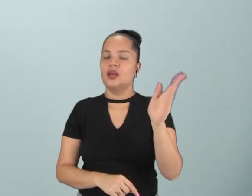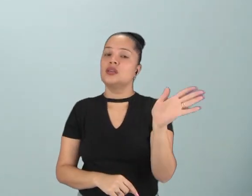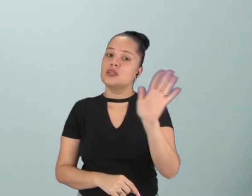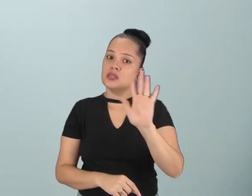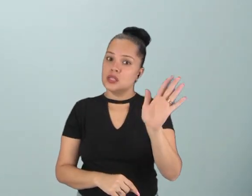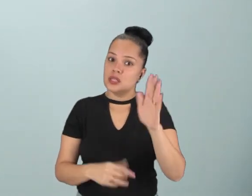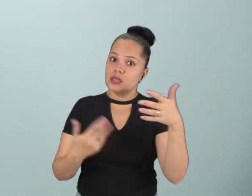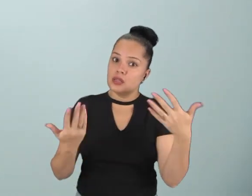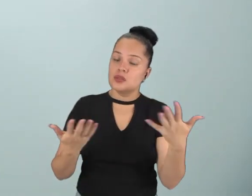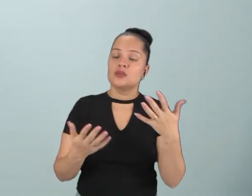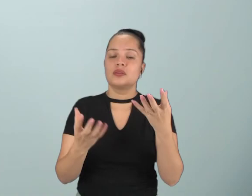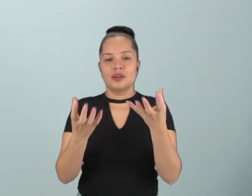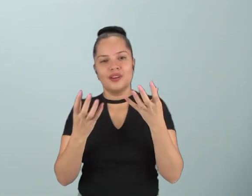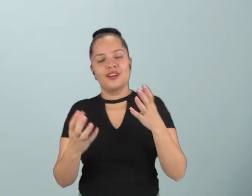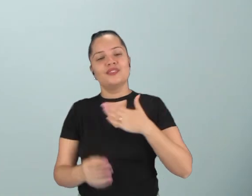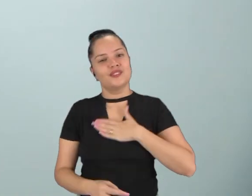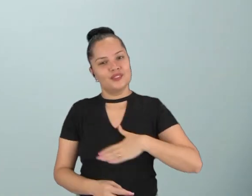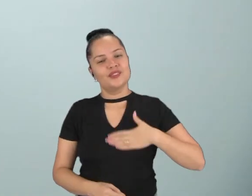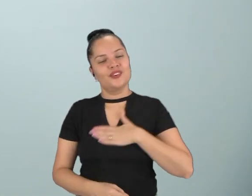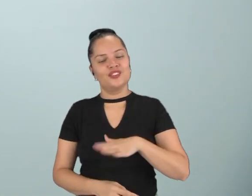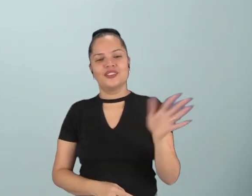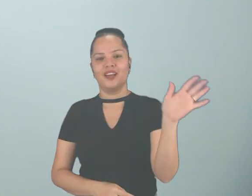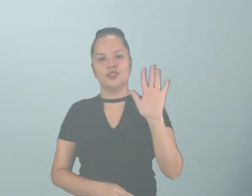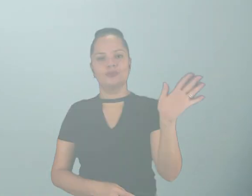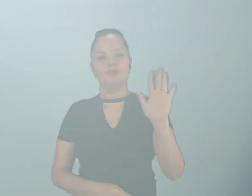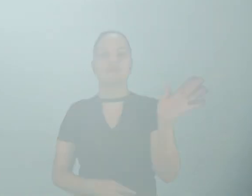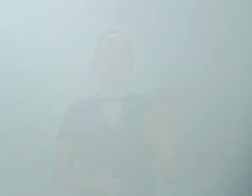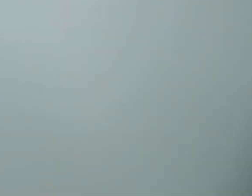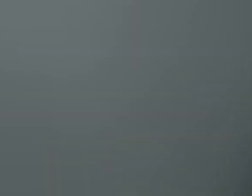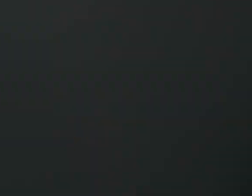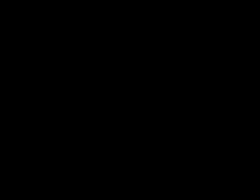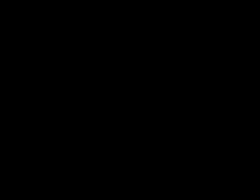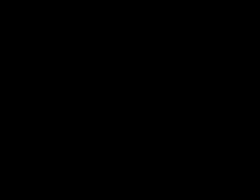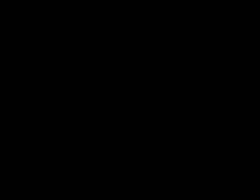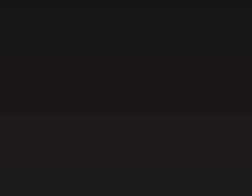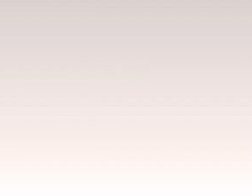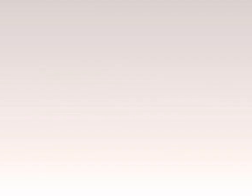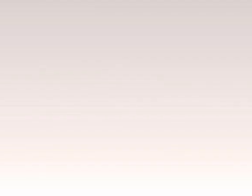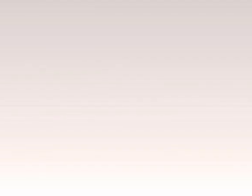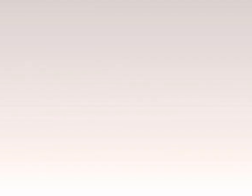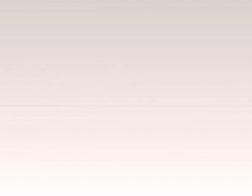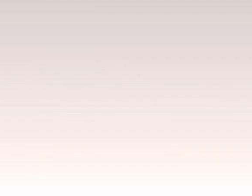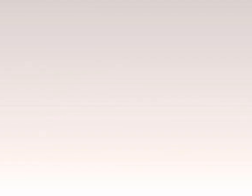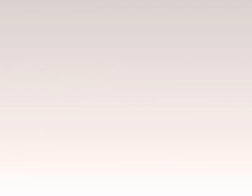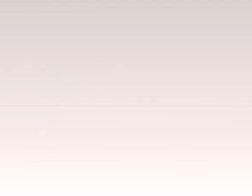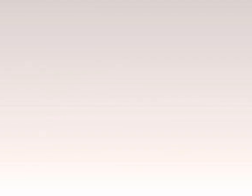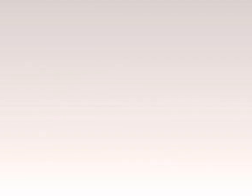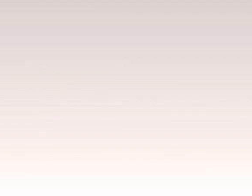espero que vocês tenham gostado. See you next class!